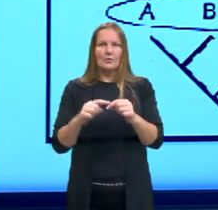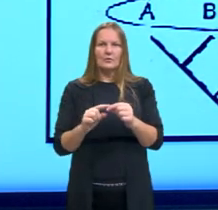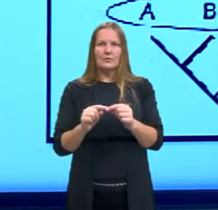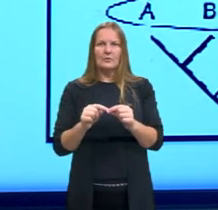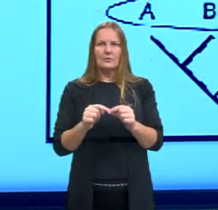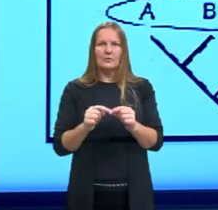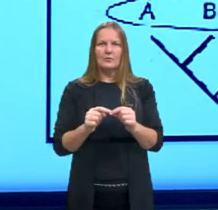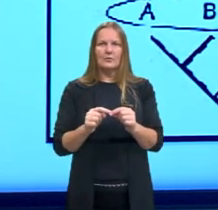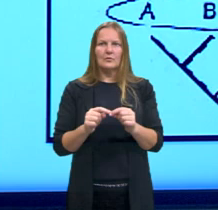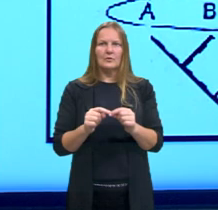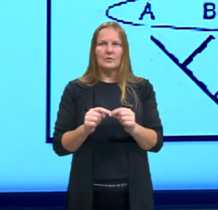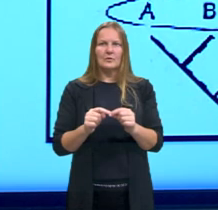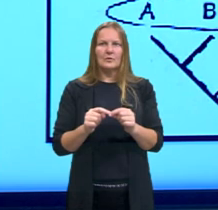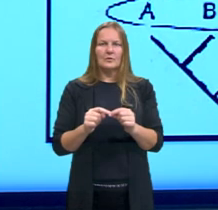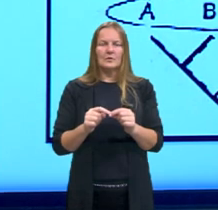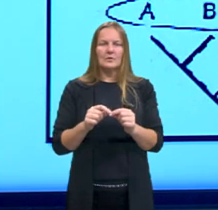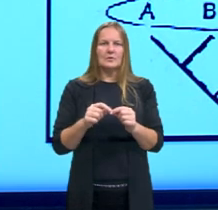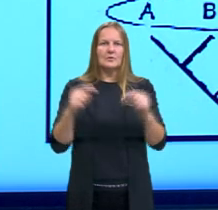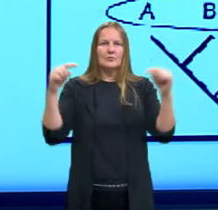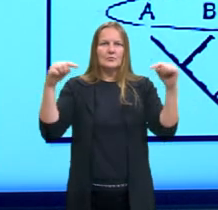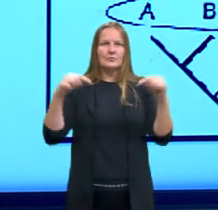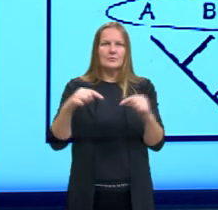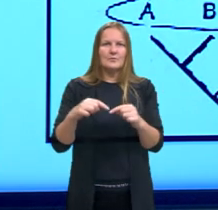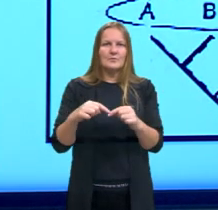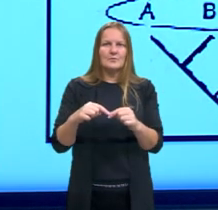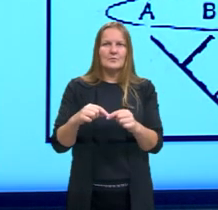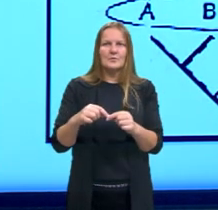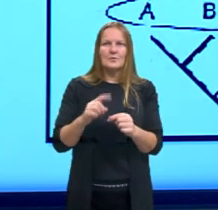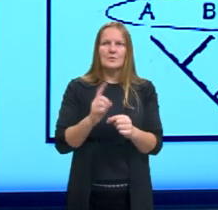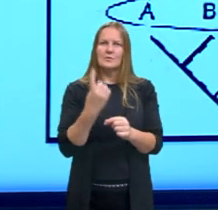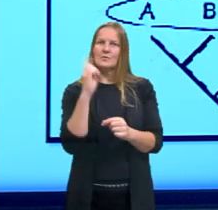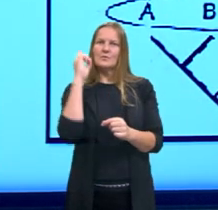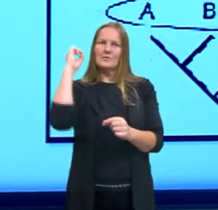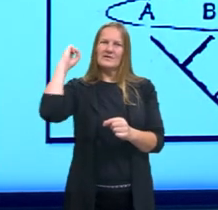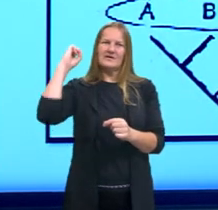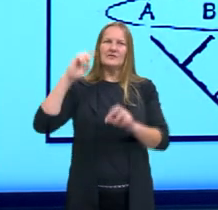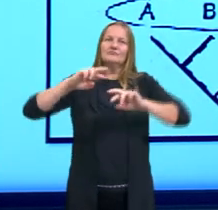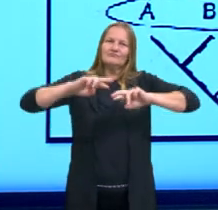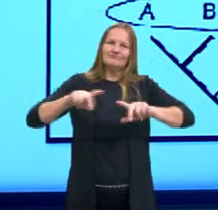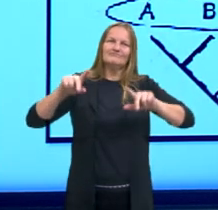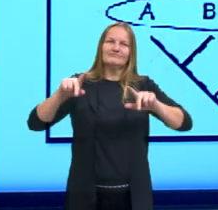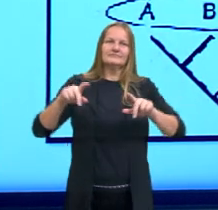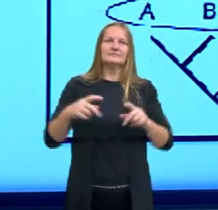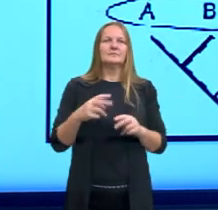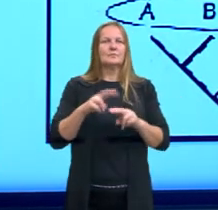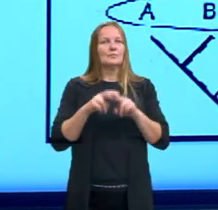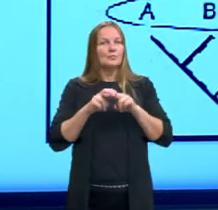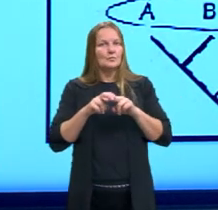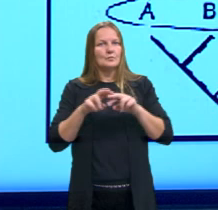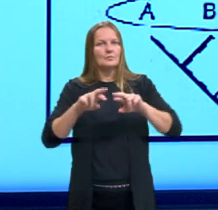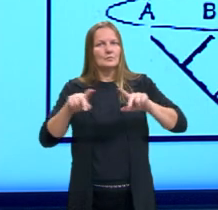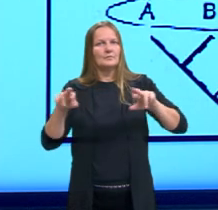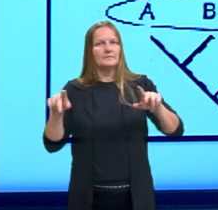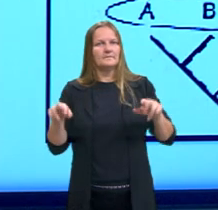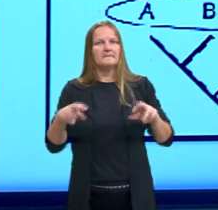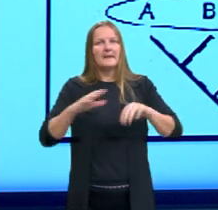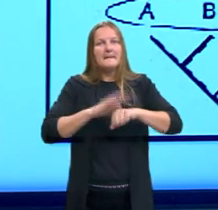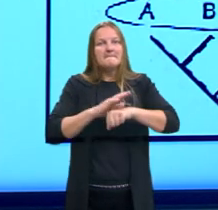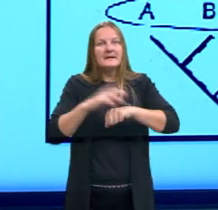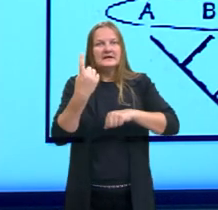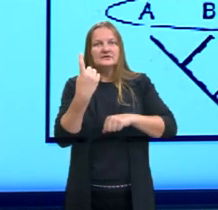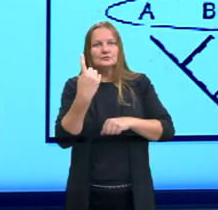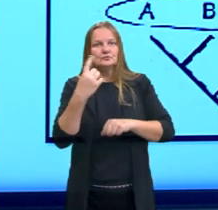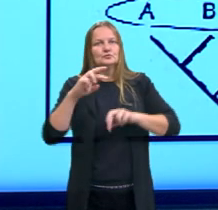o do do da espécie até aqui e da espécie de tá aqui então são esses traz que tem mais de um